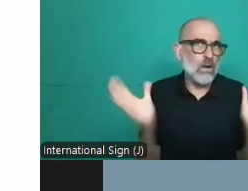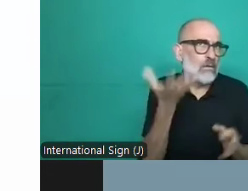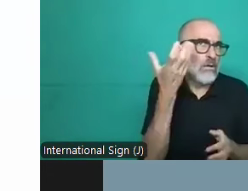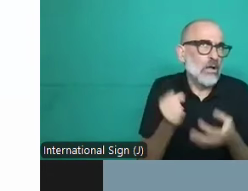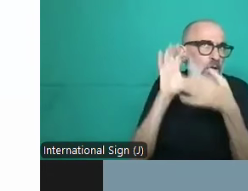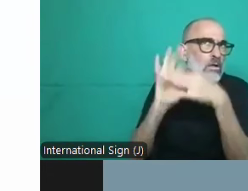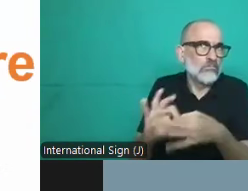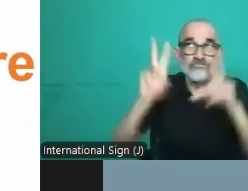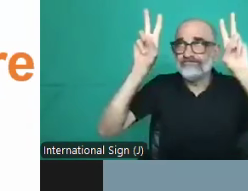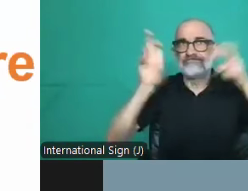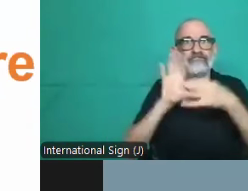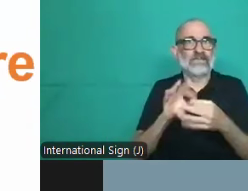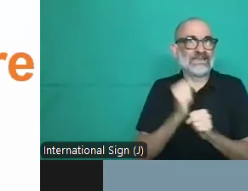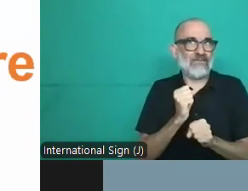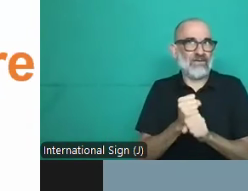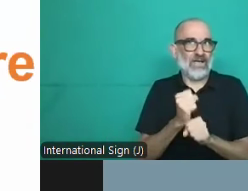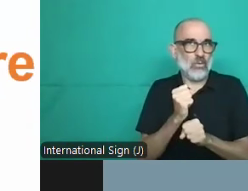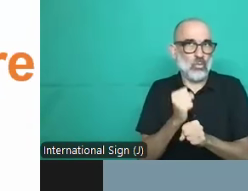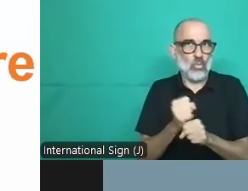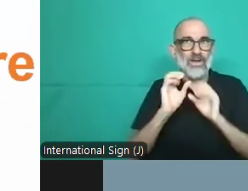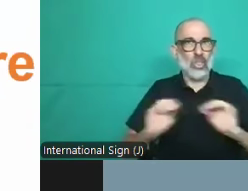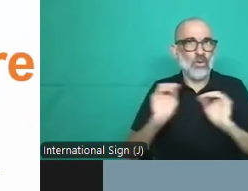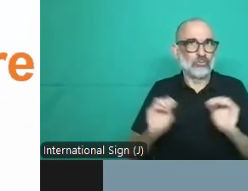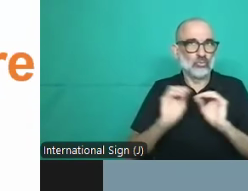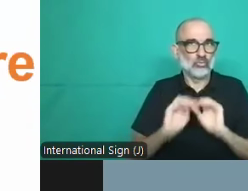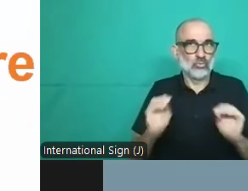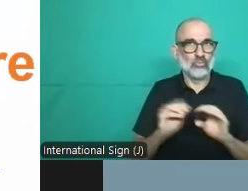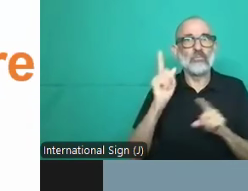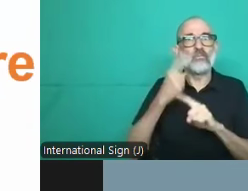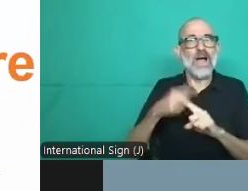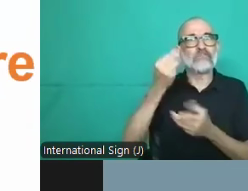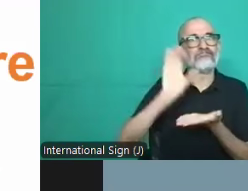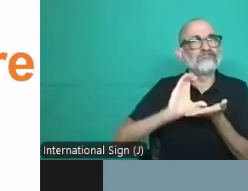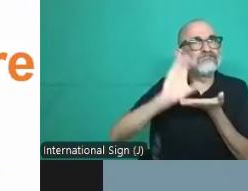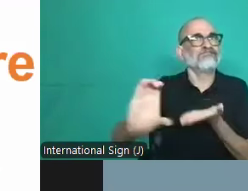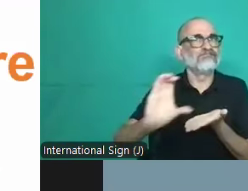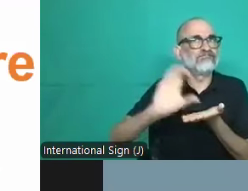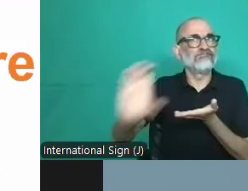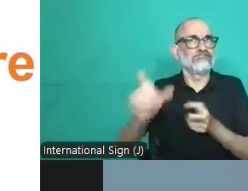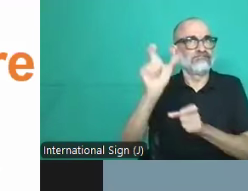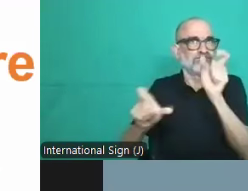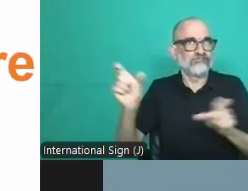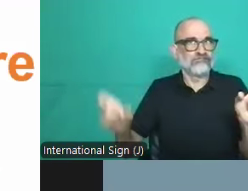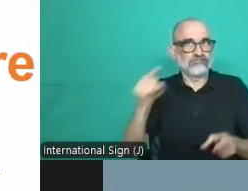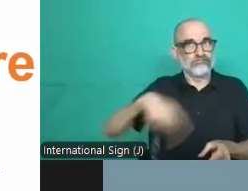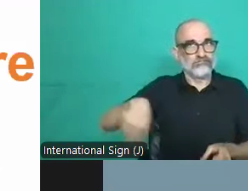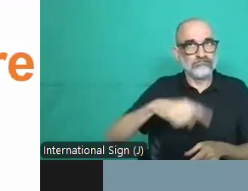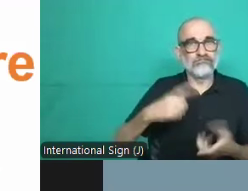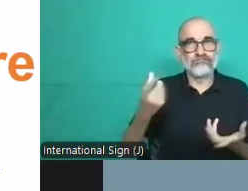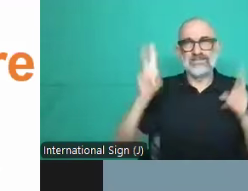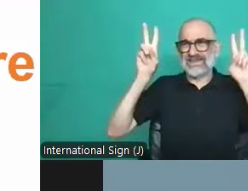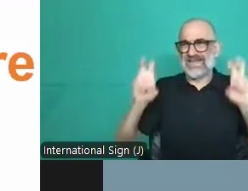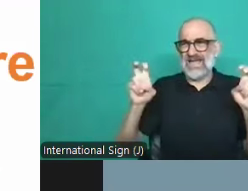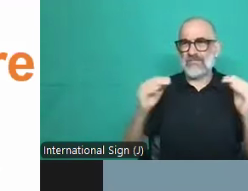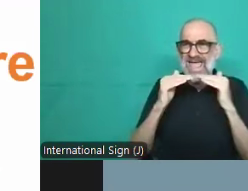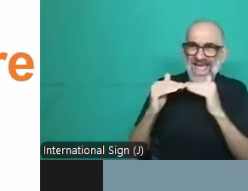condições trabajadores. de En trabalho este sentido, e creo que es gênero. importante compartir Nesse alguna sentido, é información muito que habla sobre importante compartilhar el déficit informação